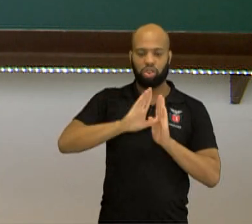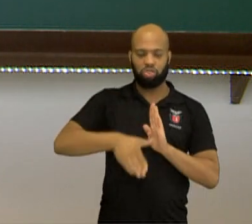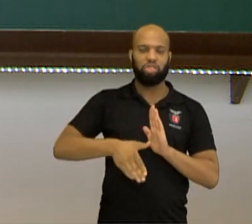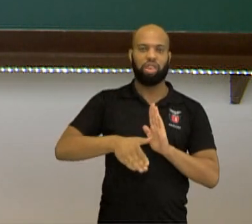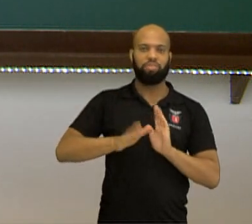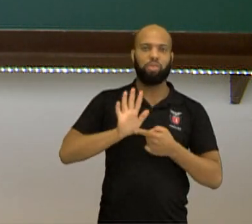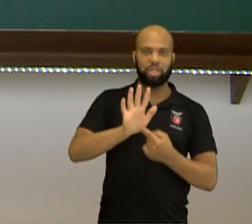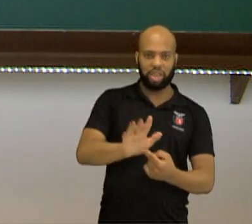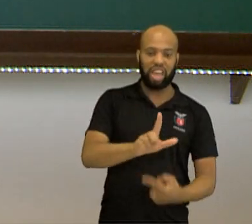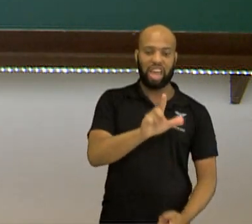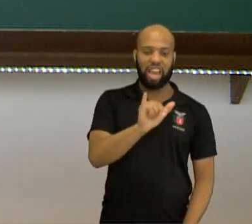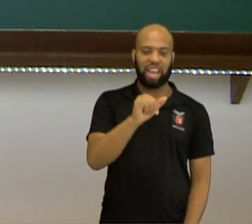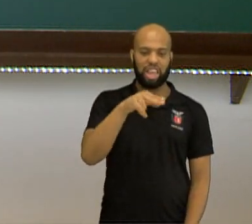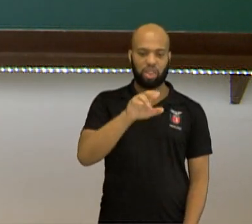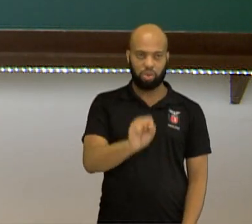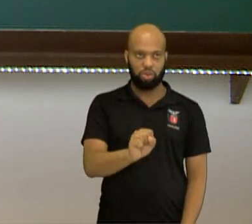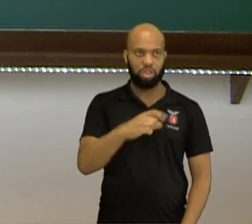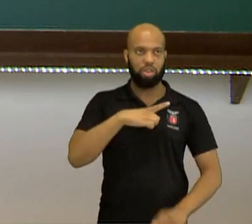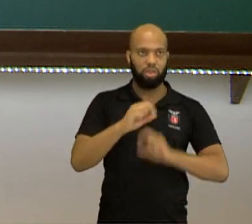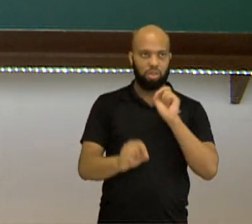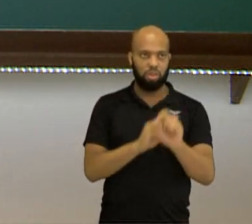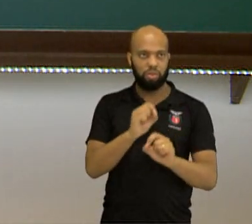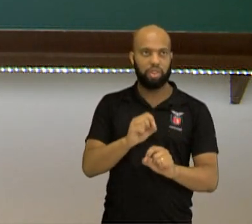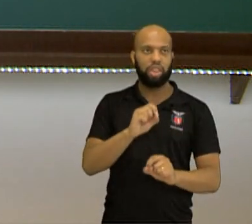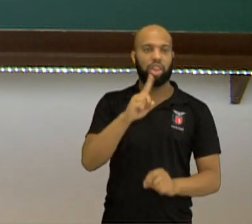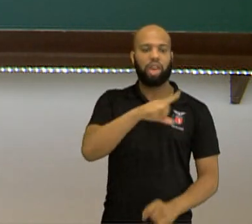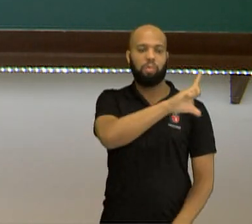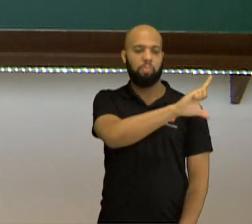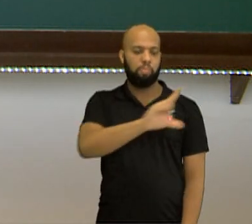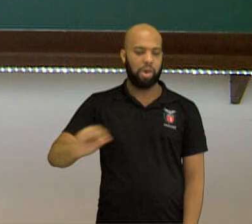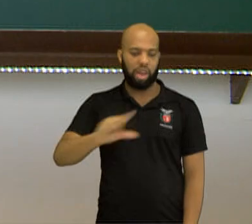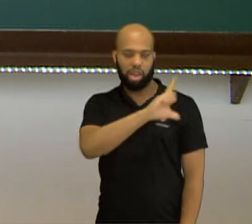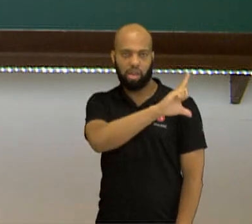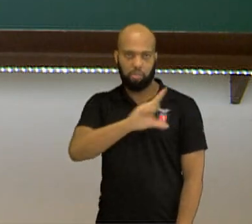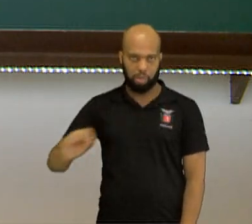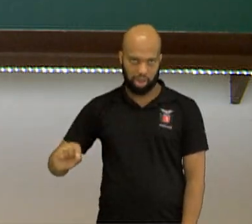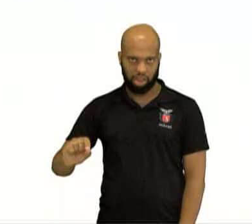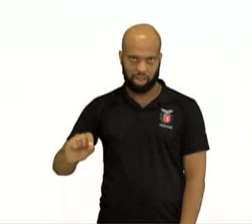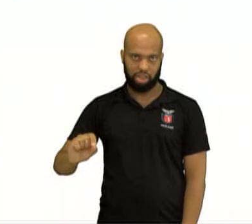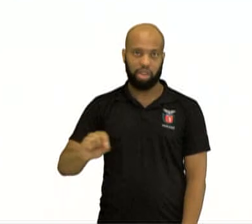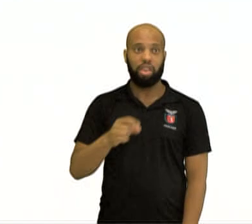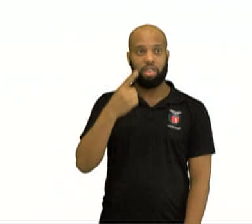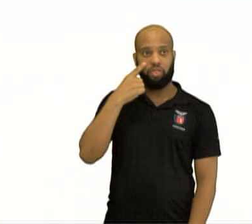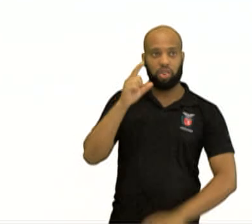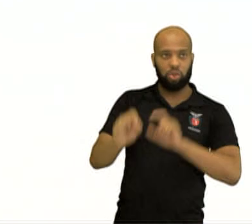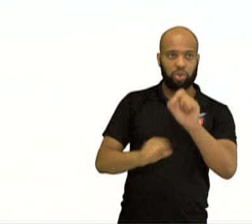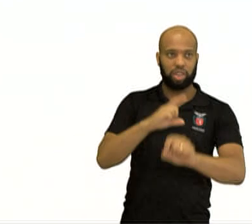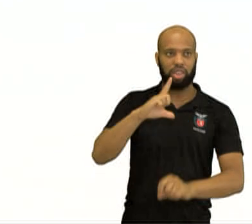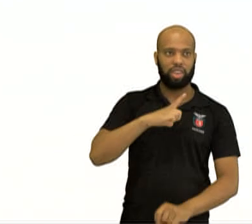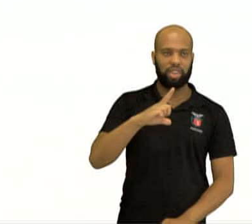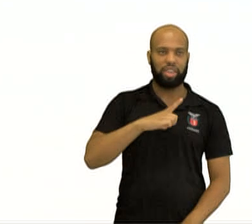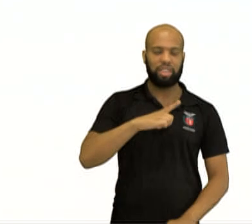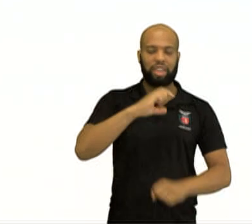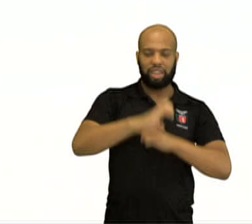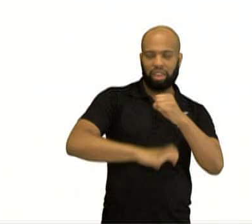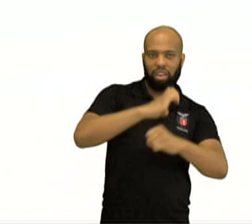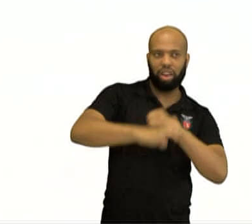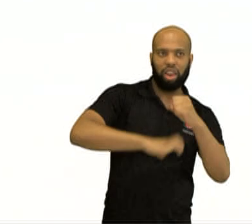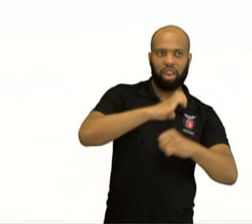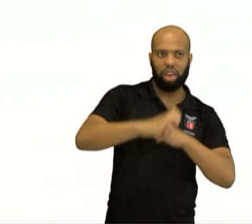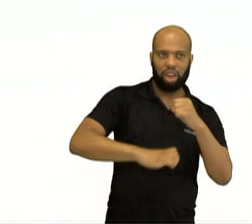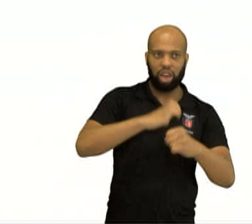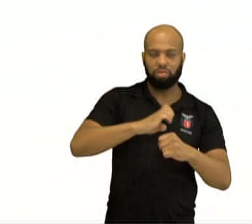Niels Bohr, pode também ser compreendida no diagrama de Linus Pauling, onde nós observamos lá os elétrons